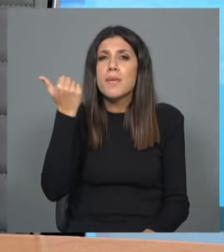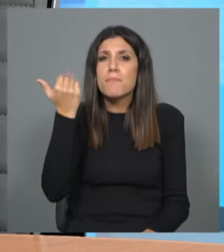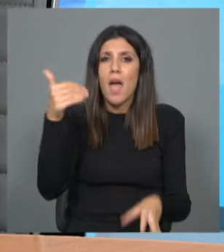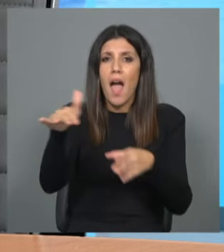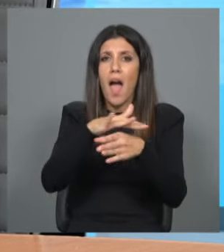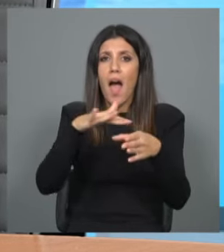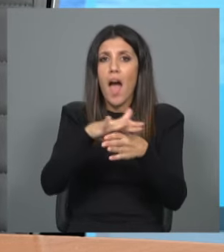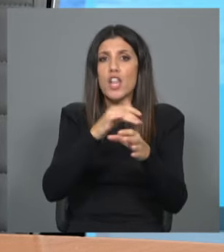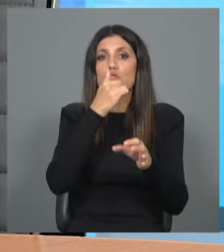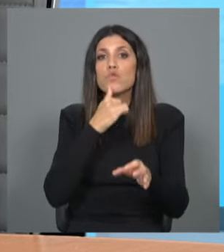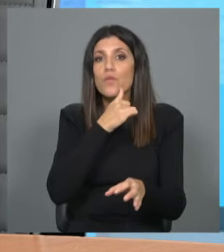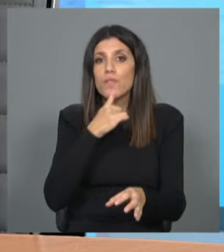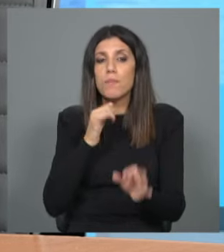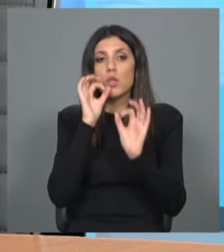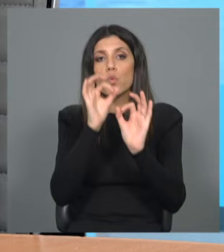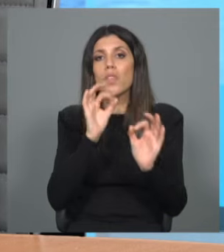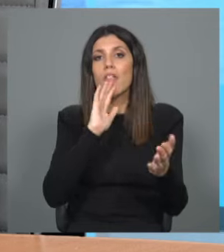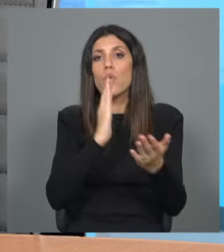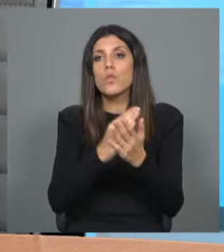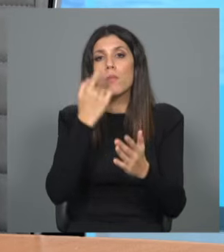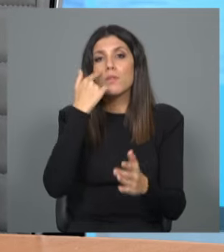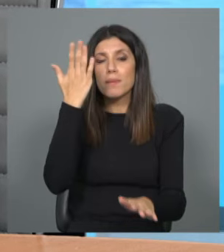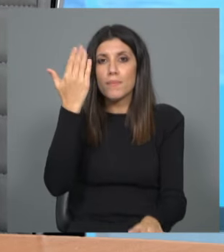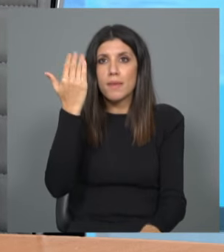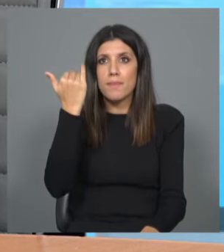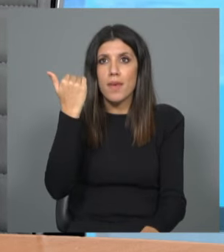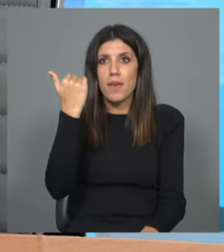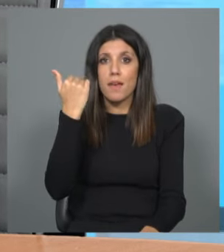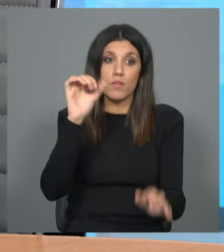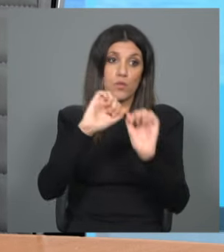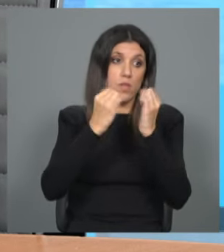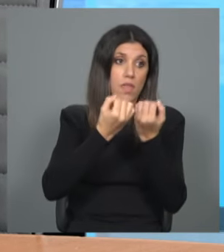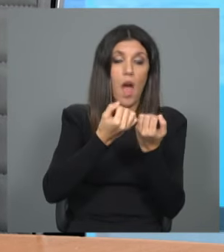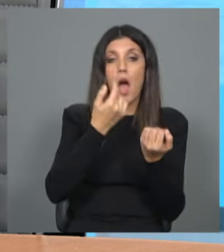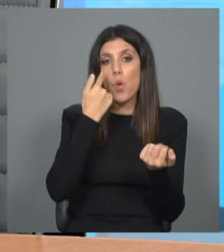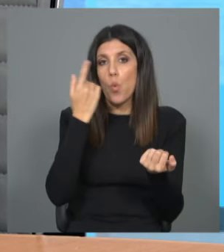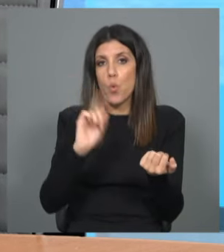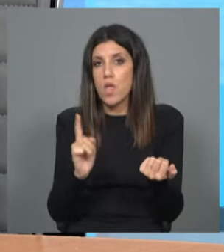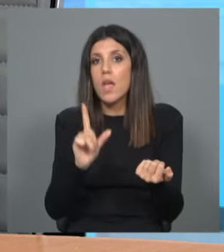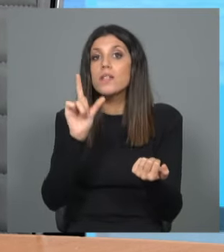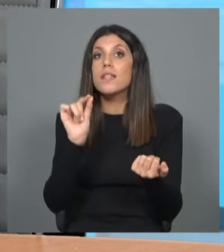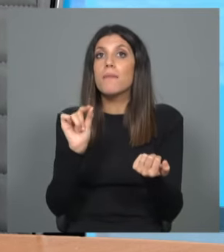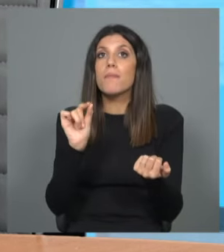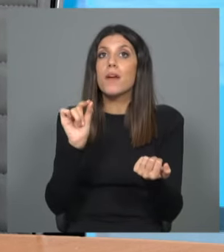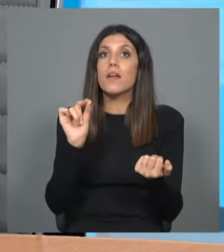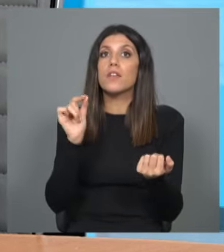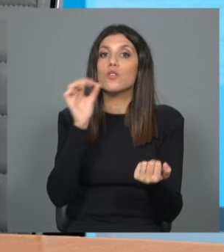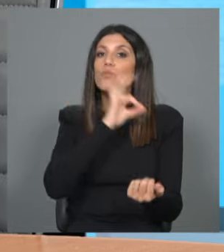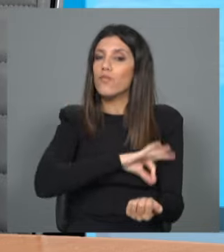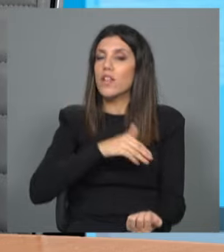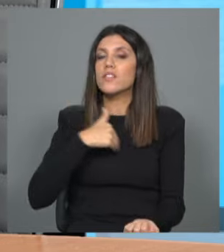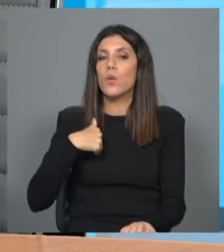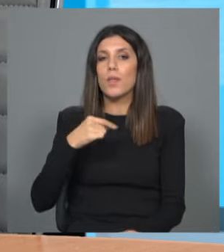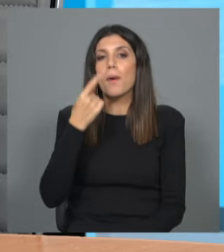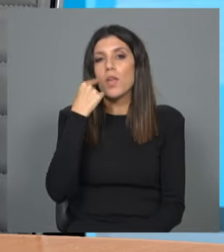áreas, nomeadamente na área dos cuidados paliativos, não só da própria sociedade, mas muito a nível dos próprios profissionais de